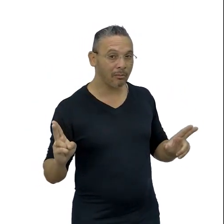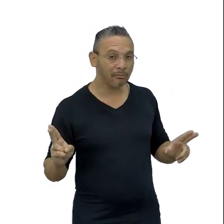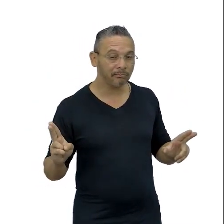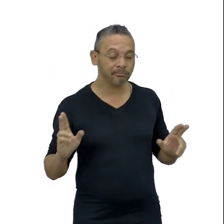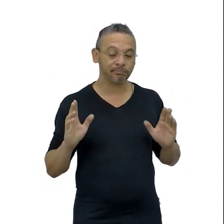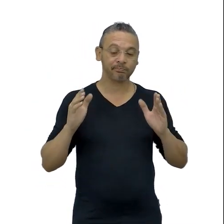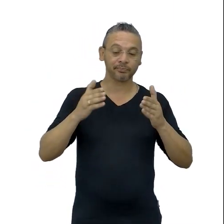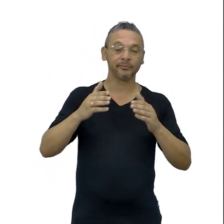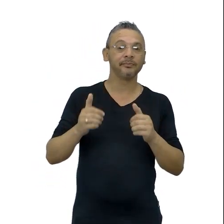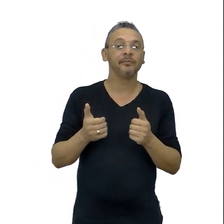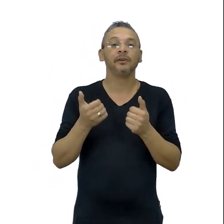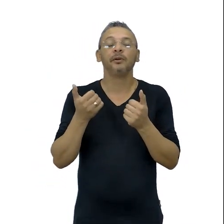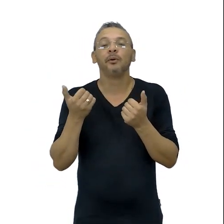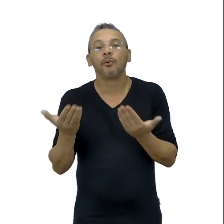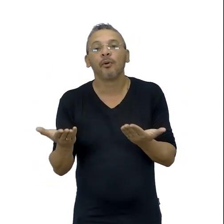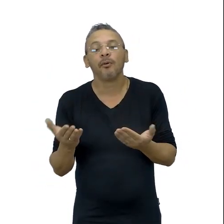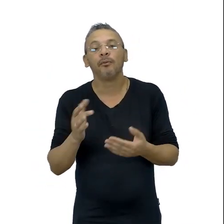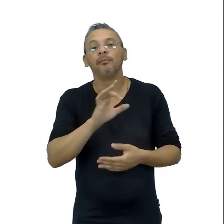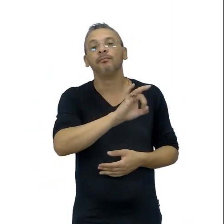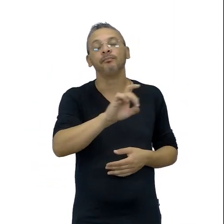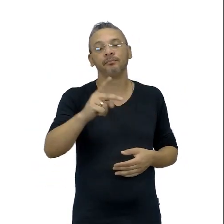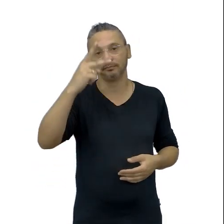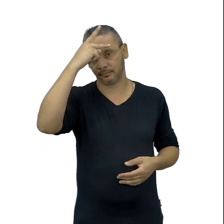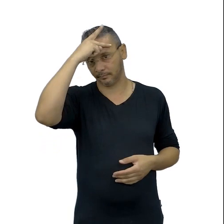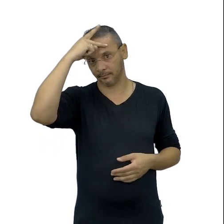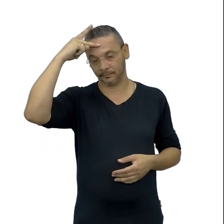enfoque apresentado em cada uma,